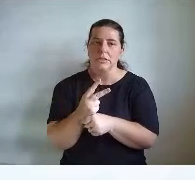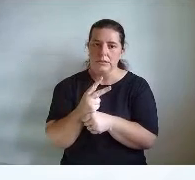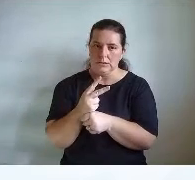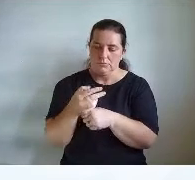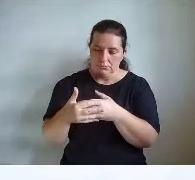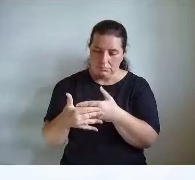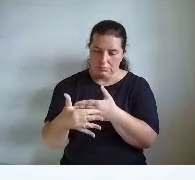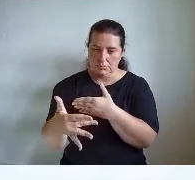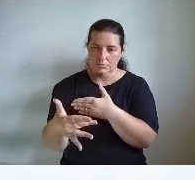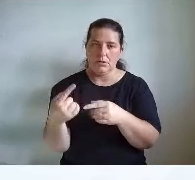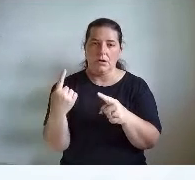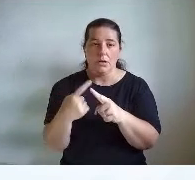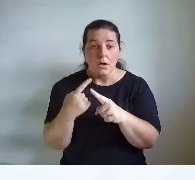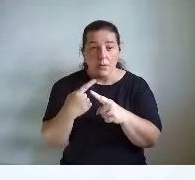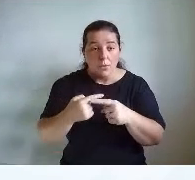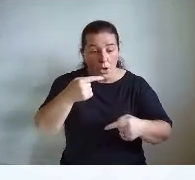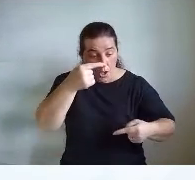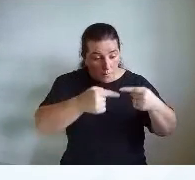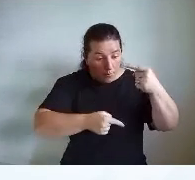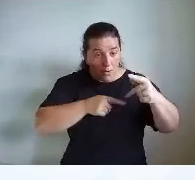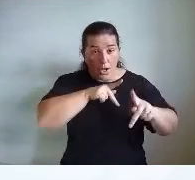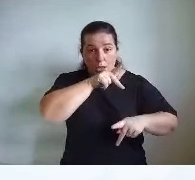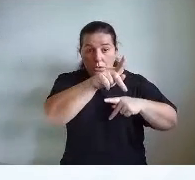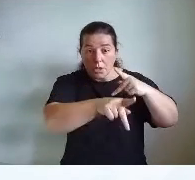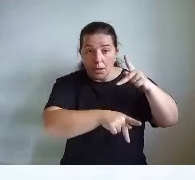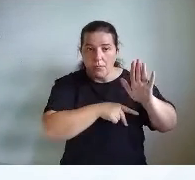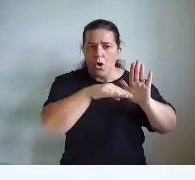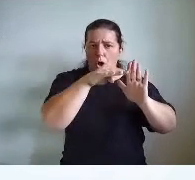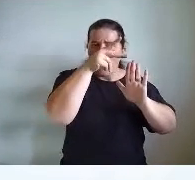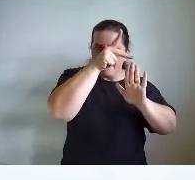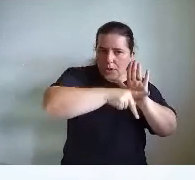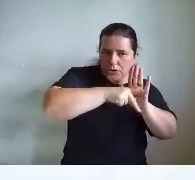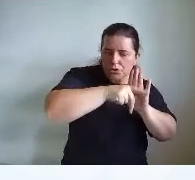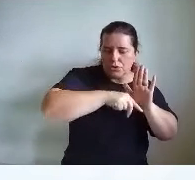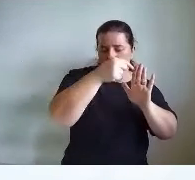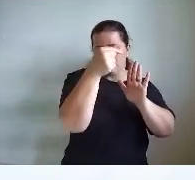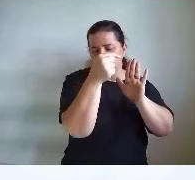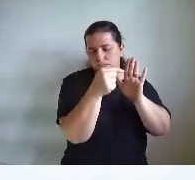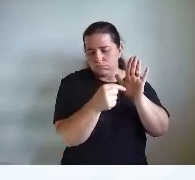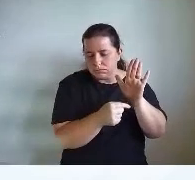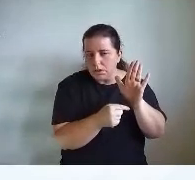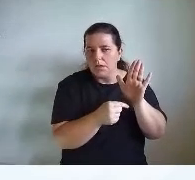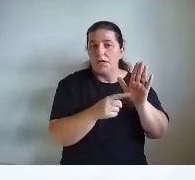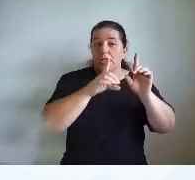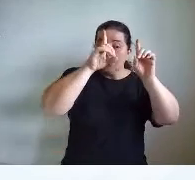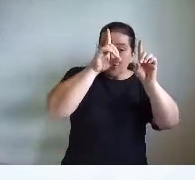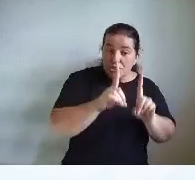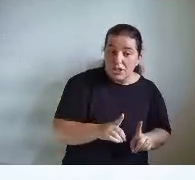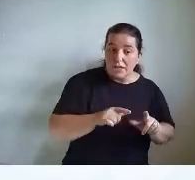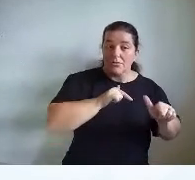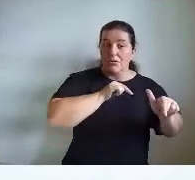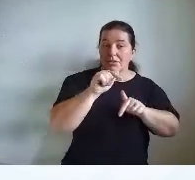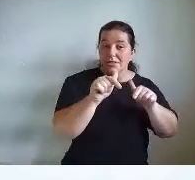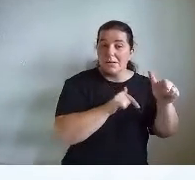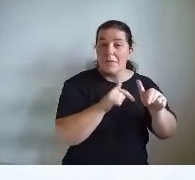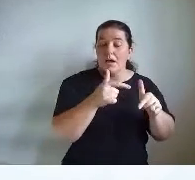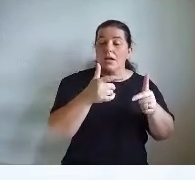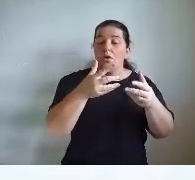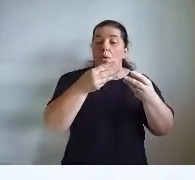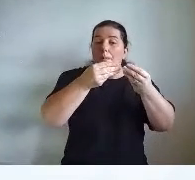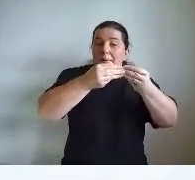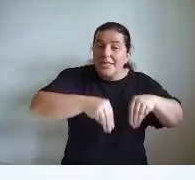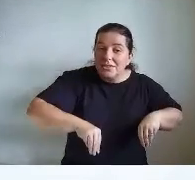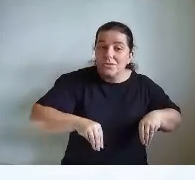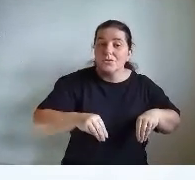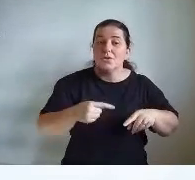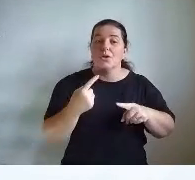foram destruídas, completamente destruídas. O direito do trabalho desfigurado e ainda continuam discutindo a retirada